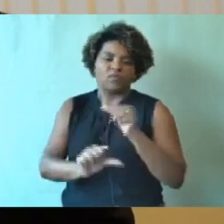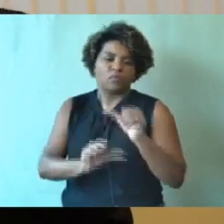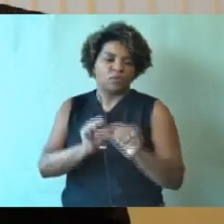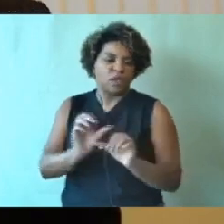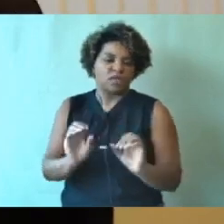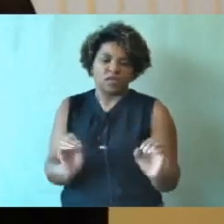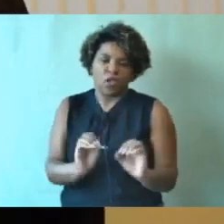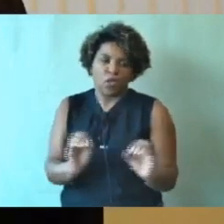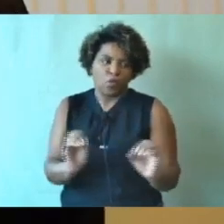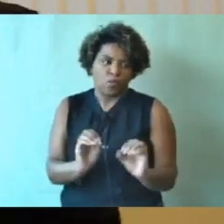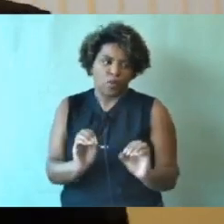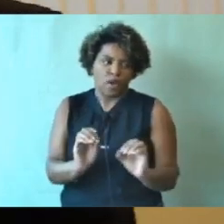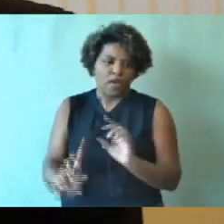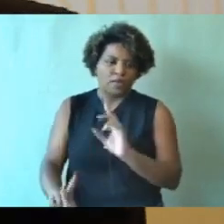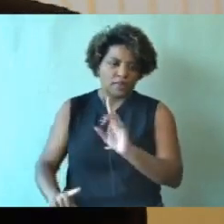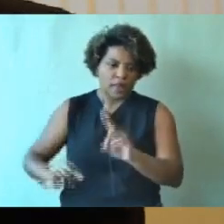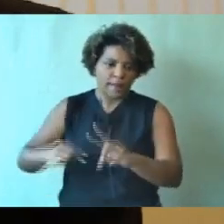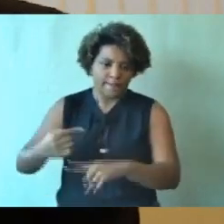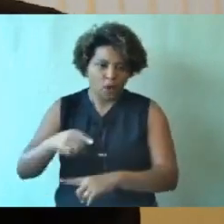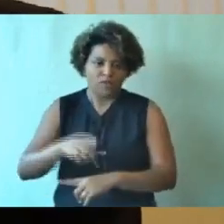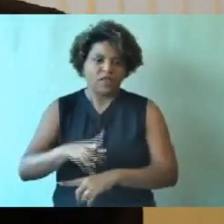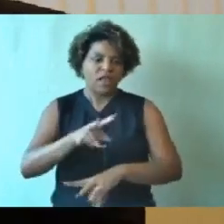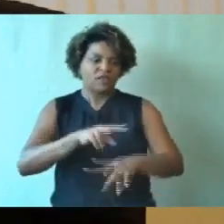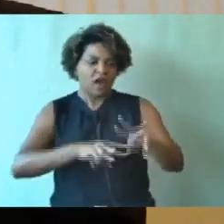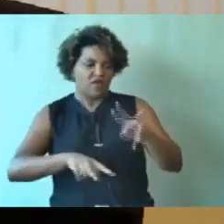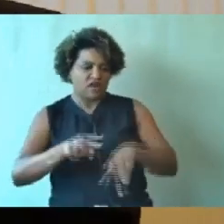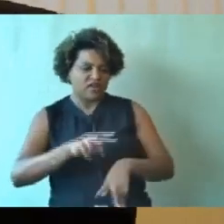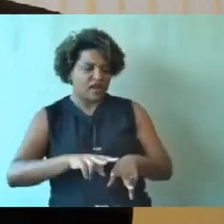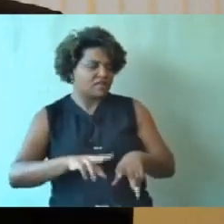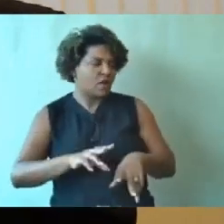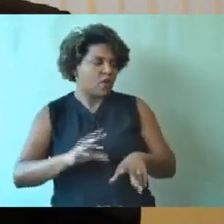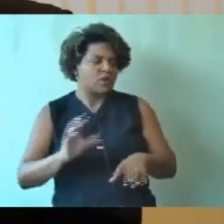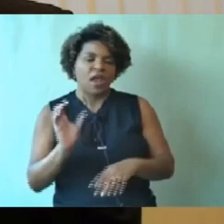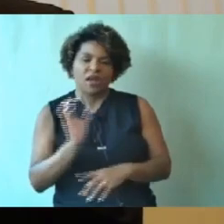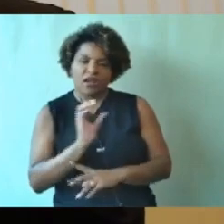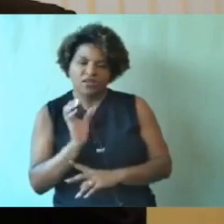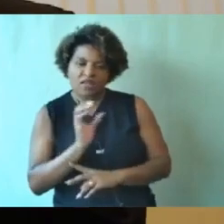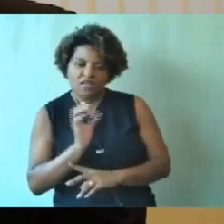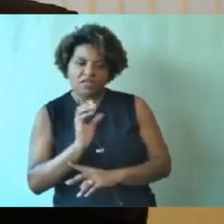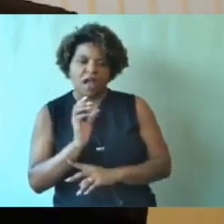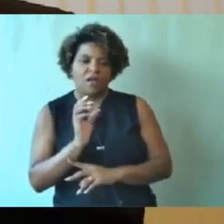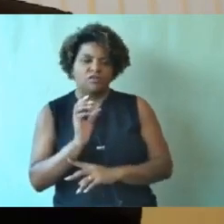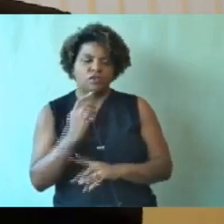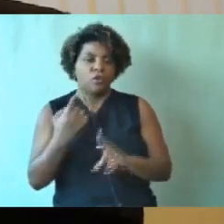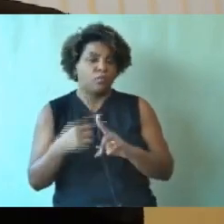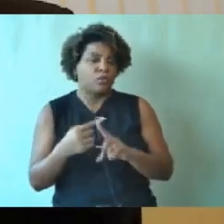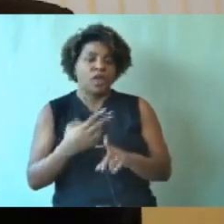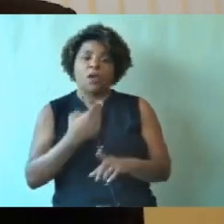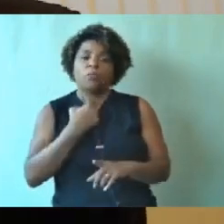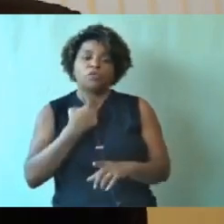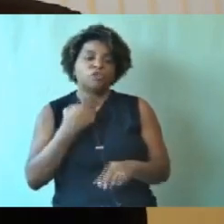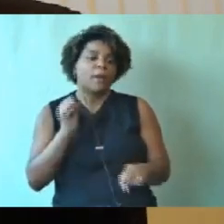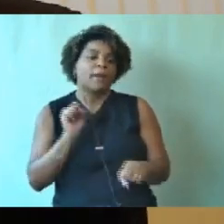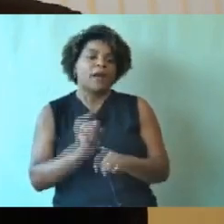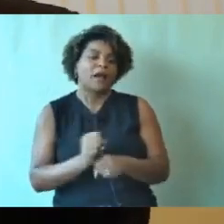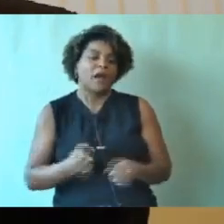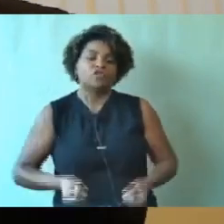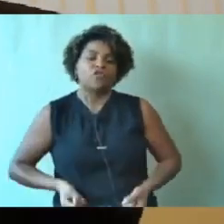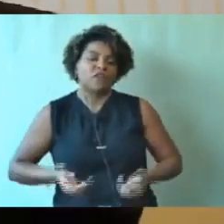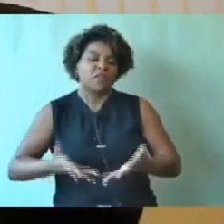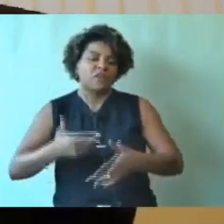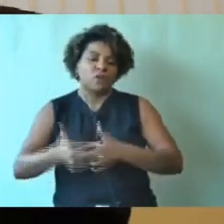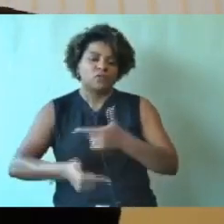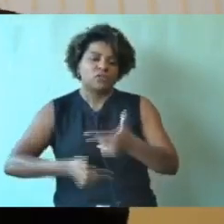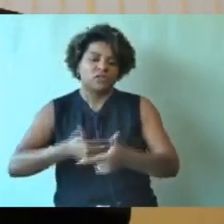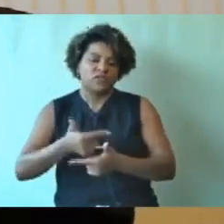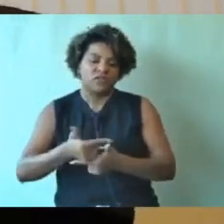urgência de um negócio, que não podia ficar sem as pessoas ser transportadas, tá certo? Não foi um negócio de concessão, foi